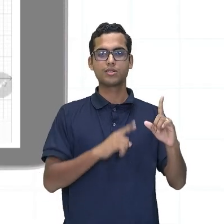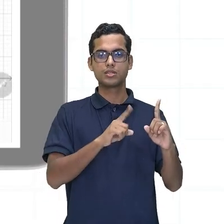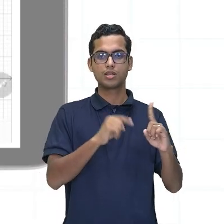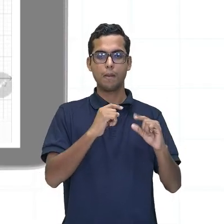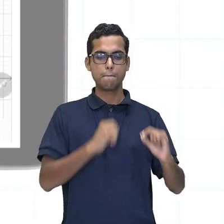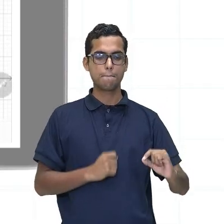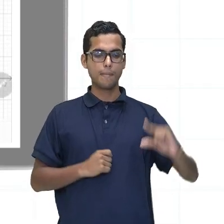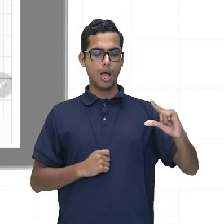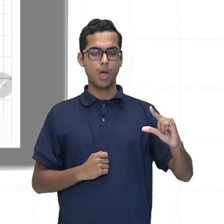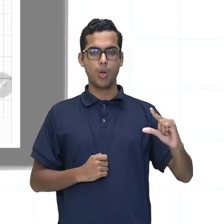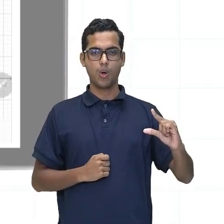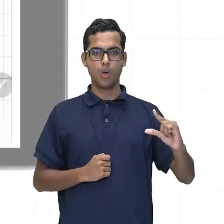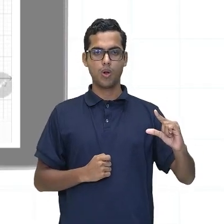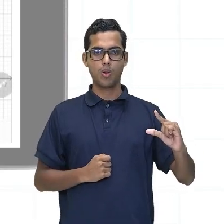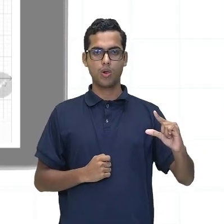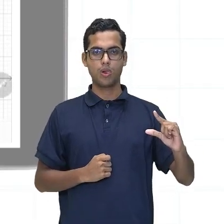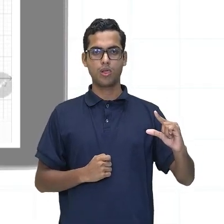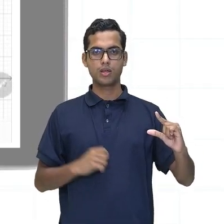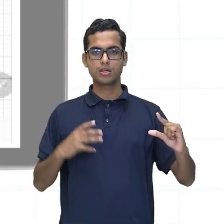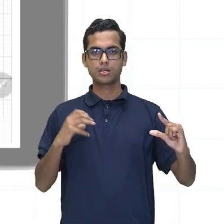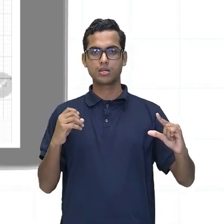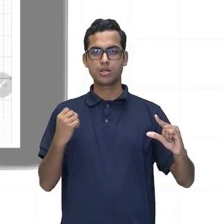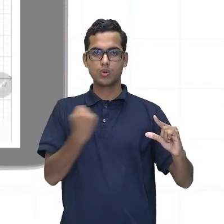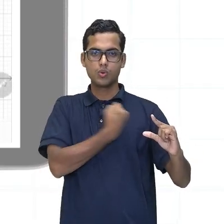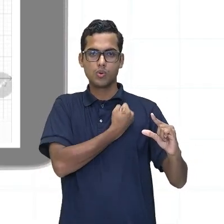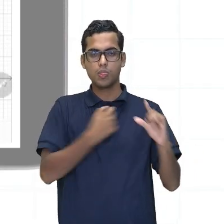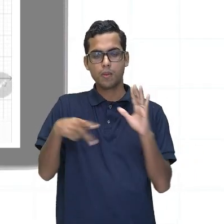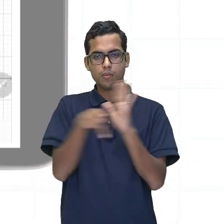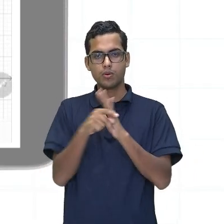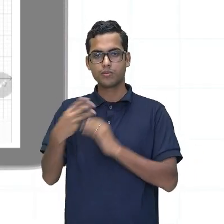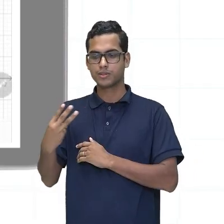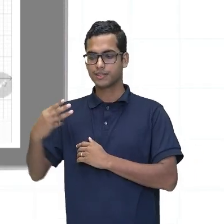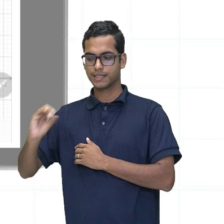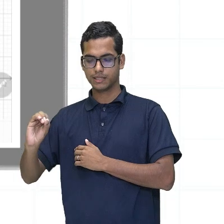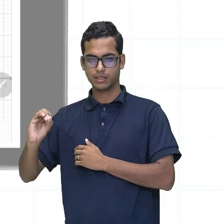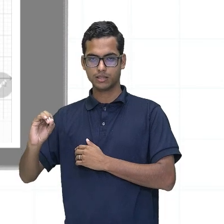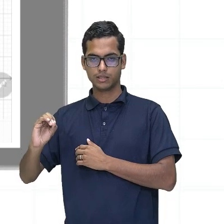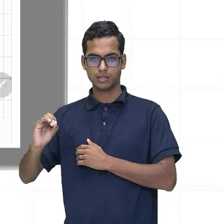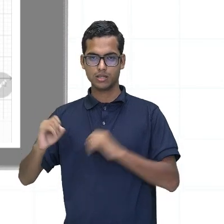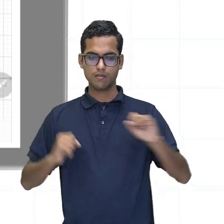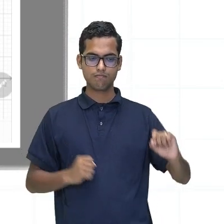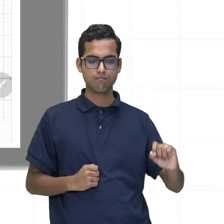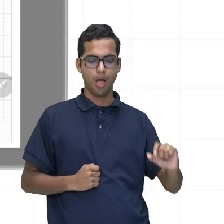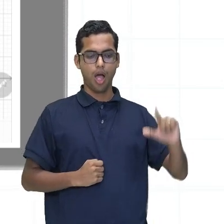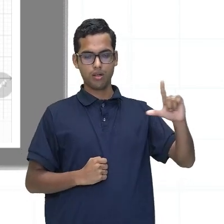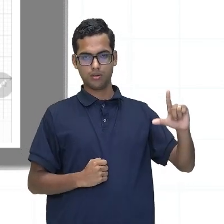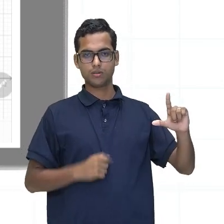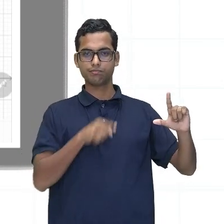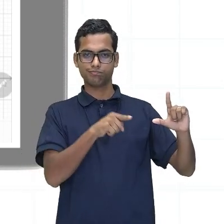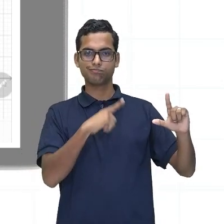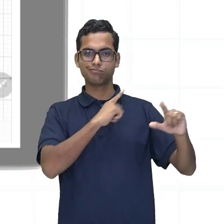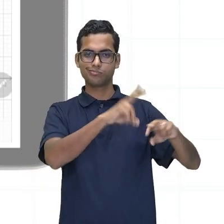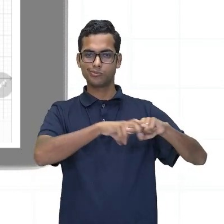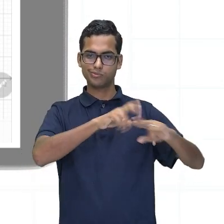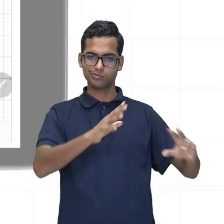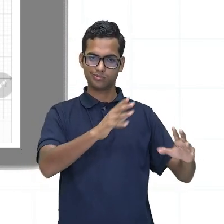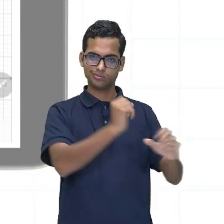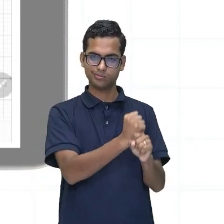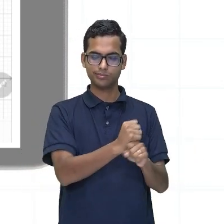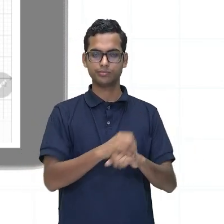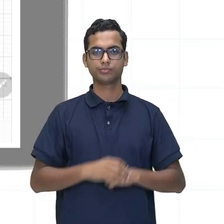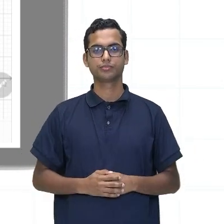cumprida. Agora, vamos fazer mais uma última medida para a gente verificar. Olha só,